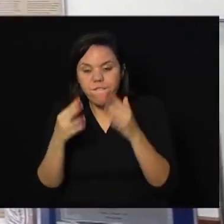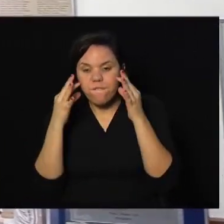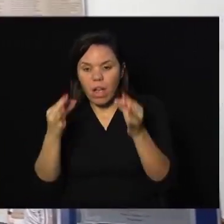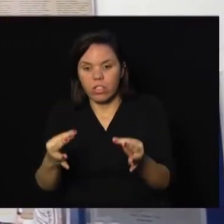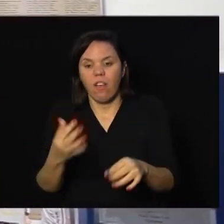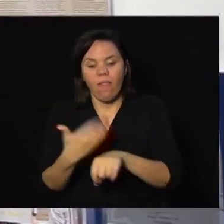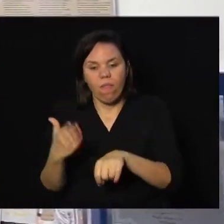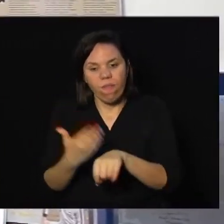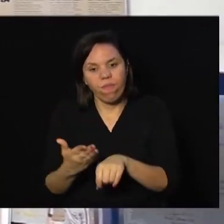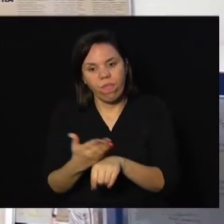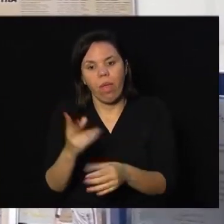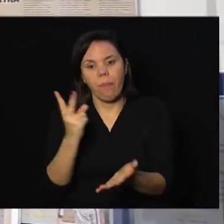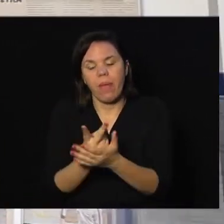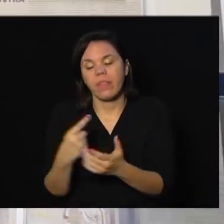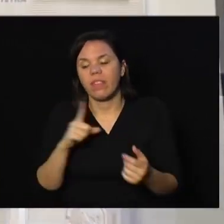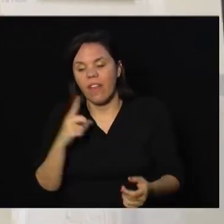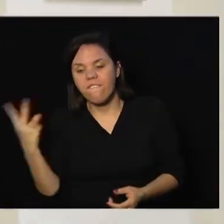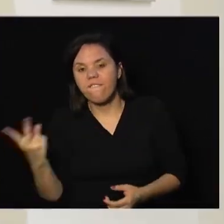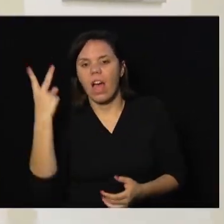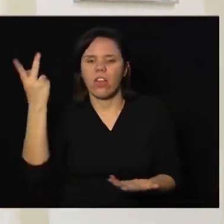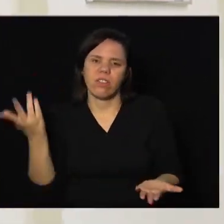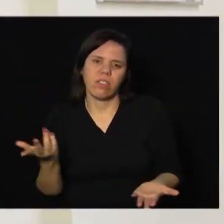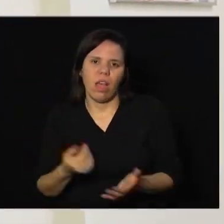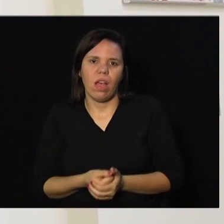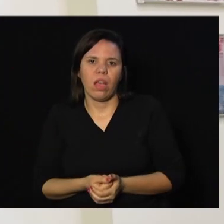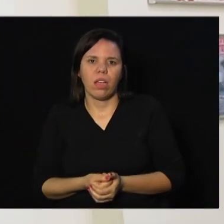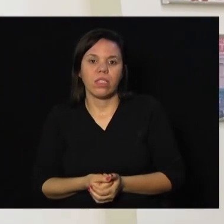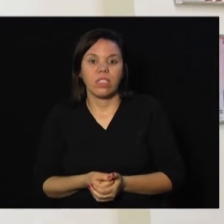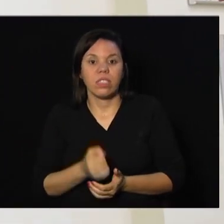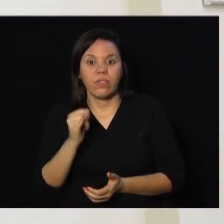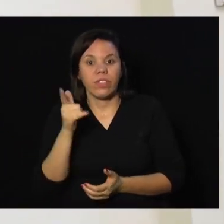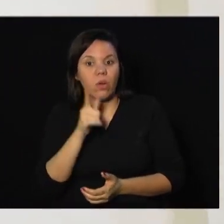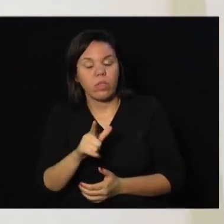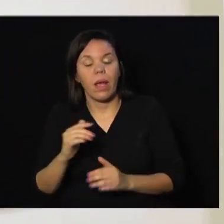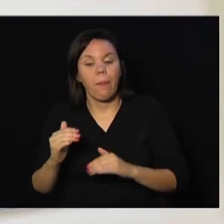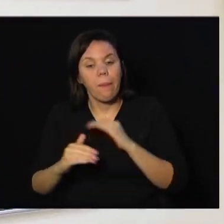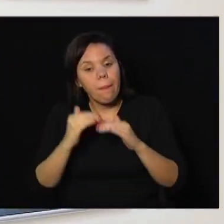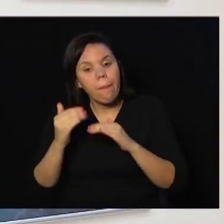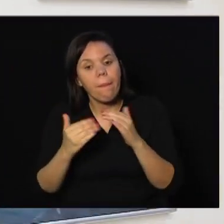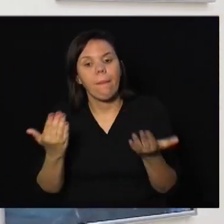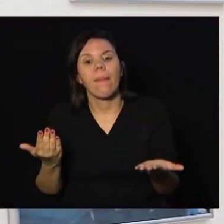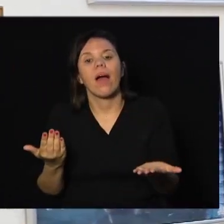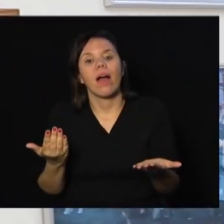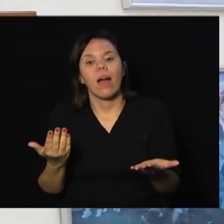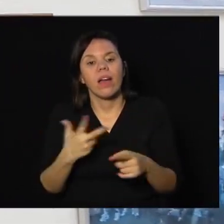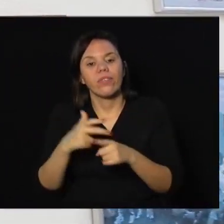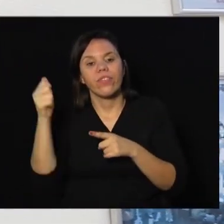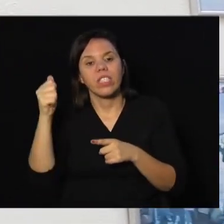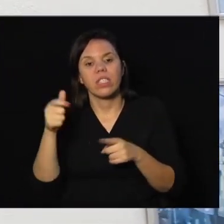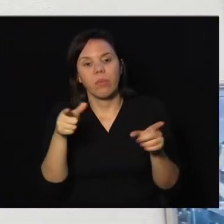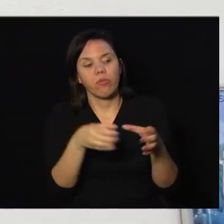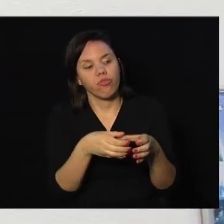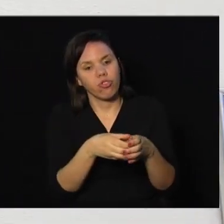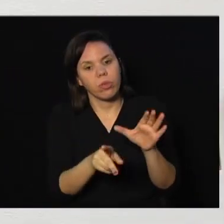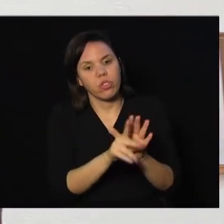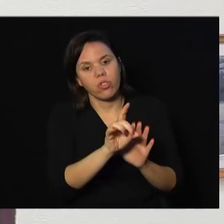valorizado. Eu creio que você ficando mais, marcando mais num clube é muito melhor, né? Eu não